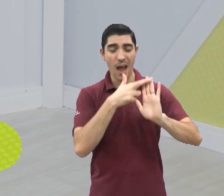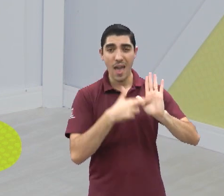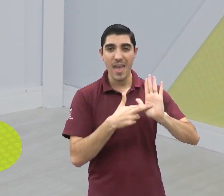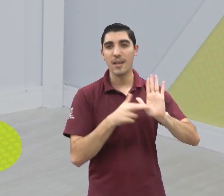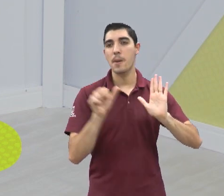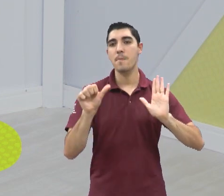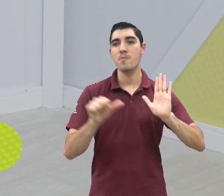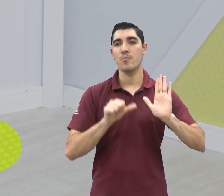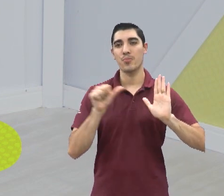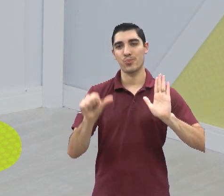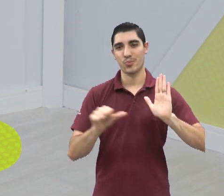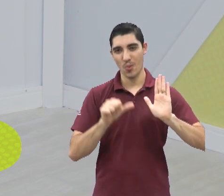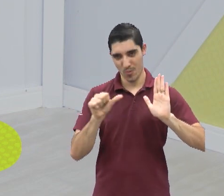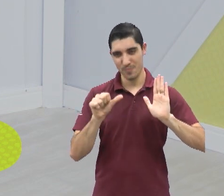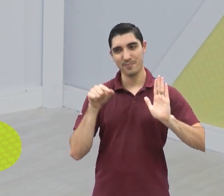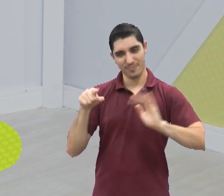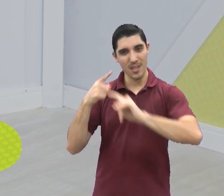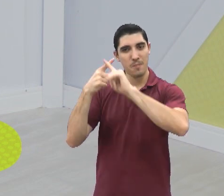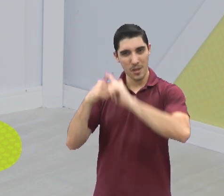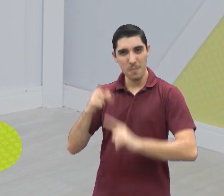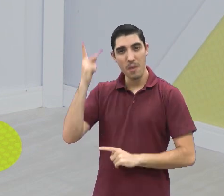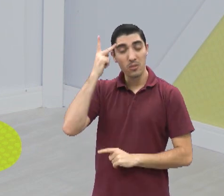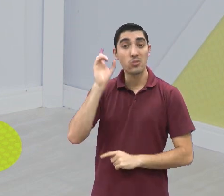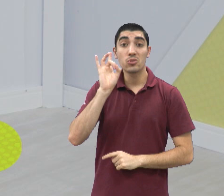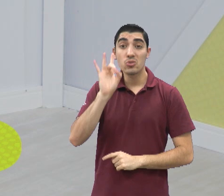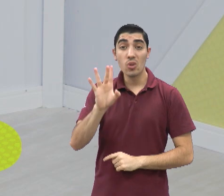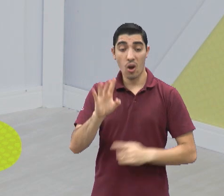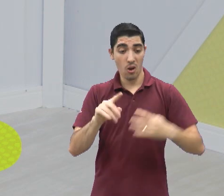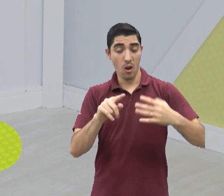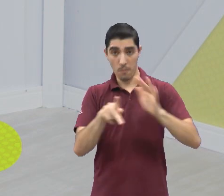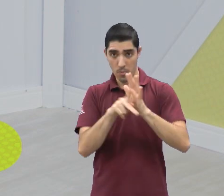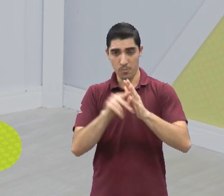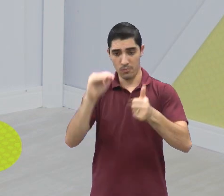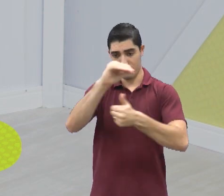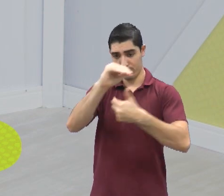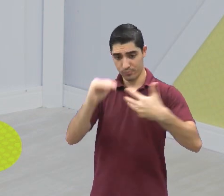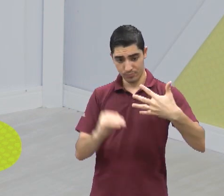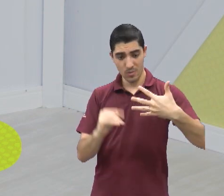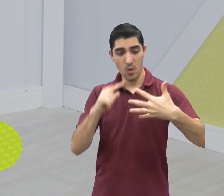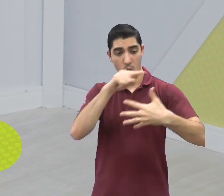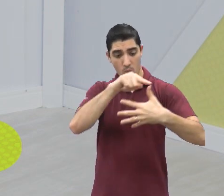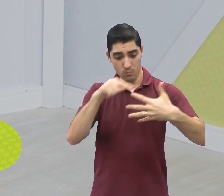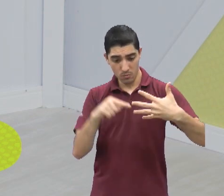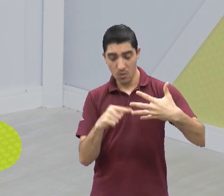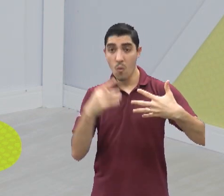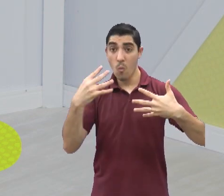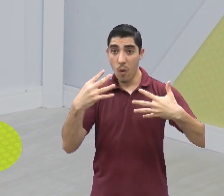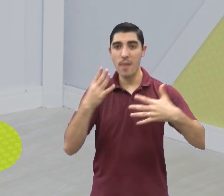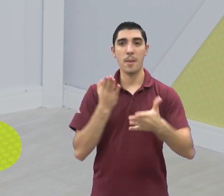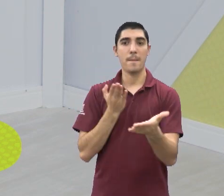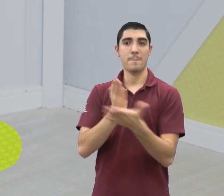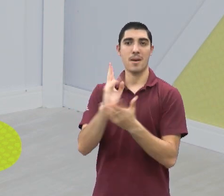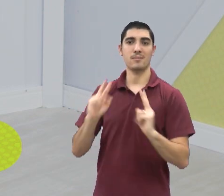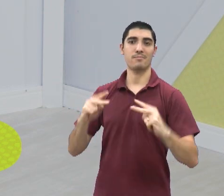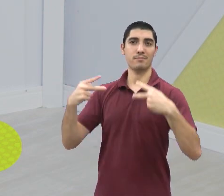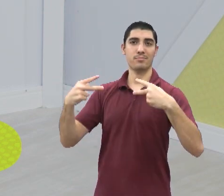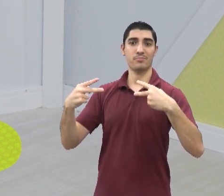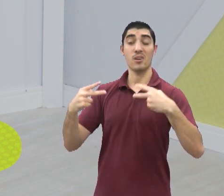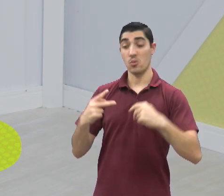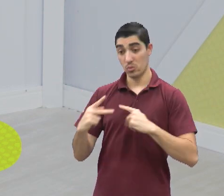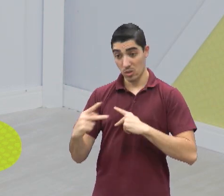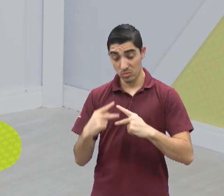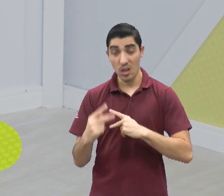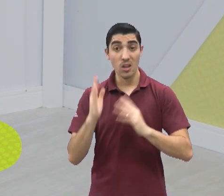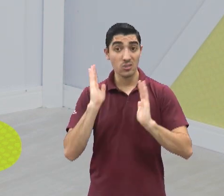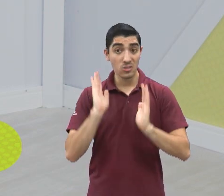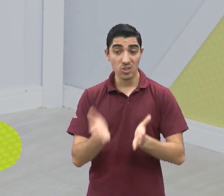de disputa, melhor dizendo. Agora somente os 4 primeiros avançam já para os playoffs de semifinais. São José já eliminado com 2 rodadas